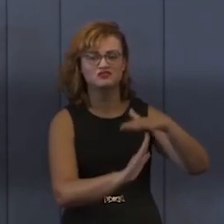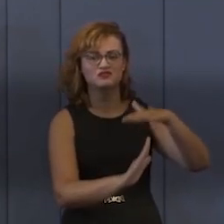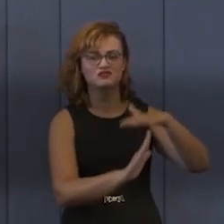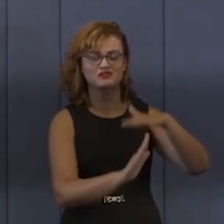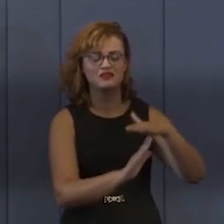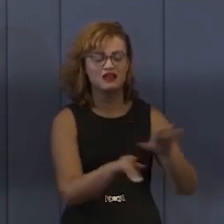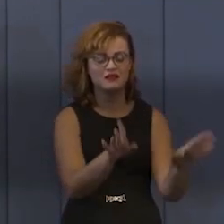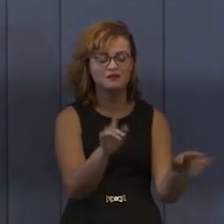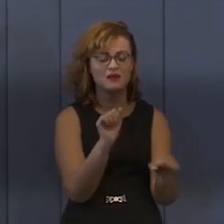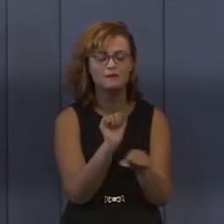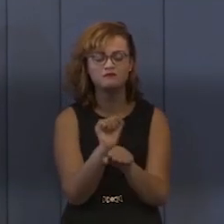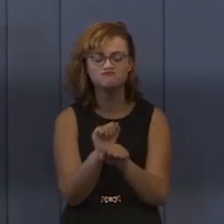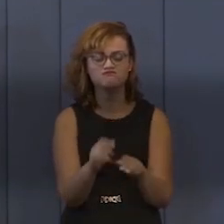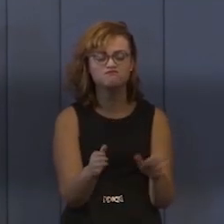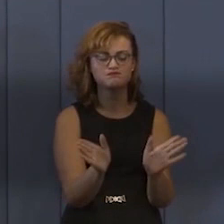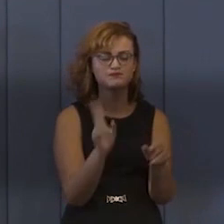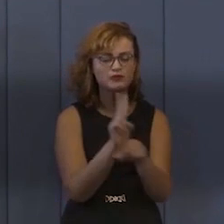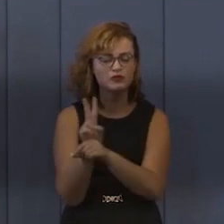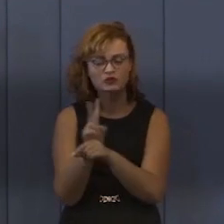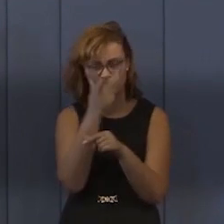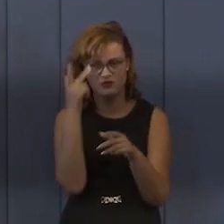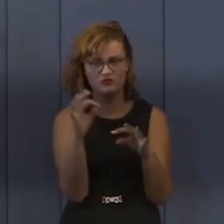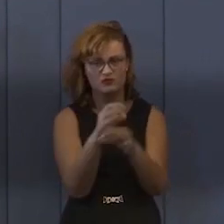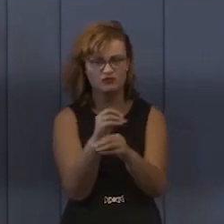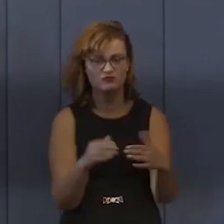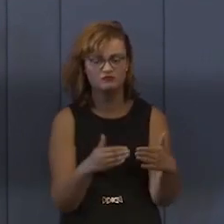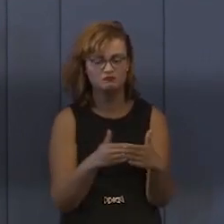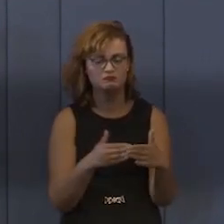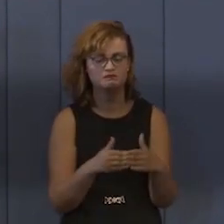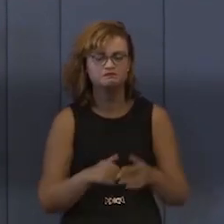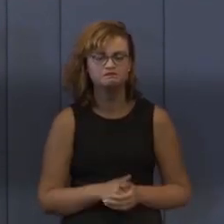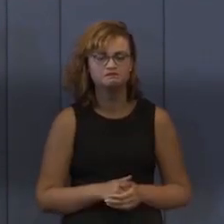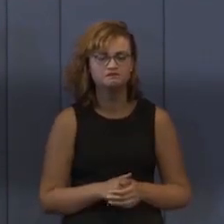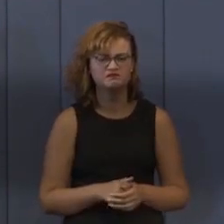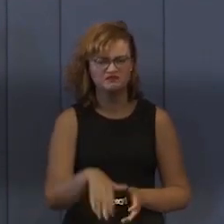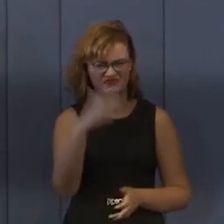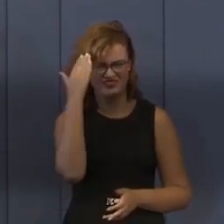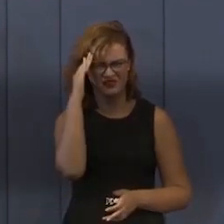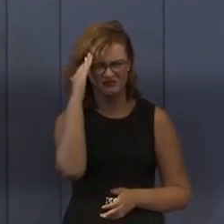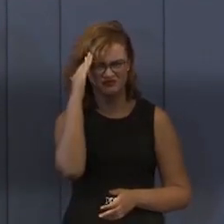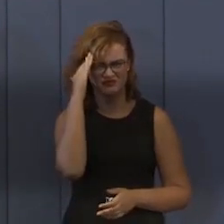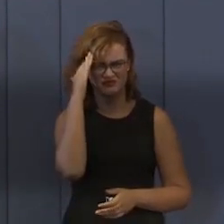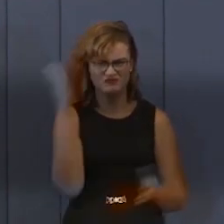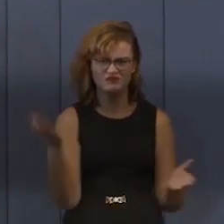de limites, limites físicos para proteger essas pessoas.